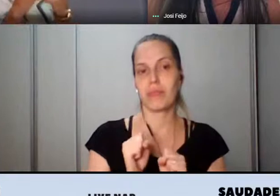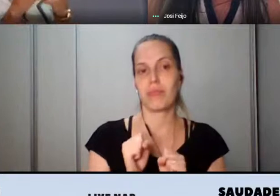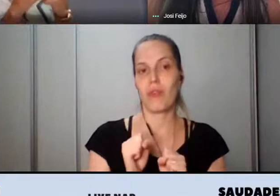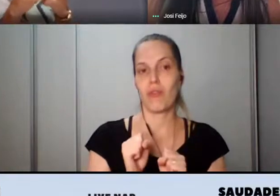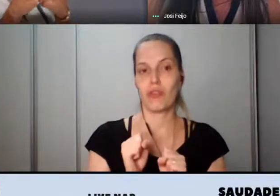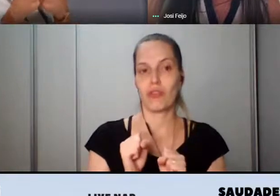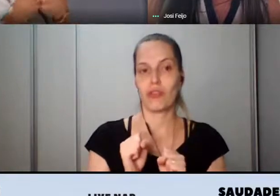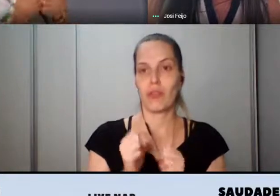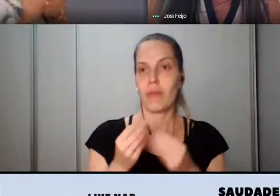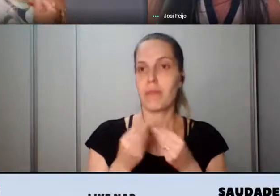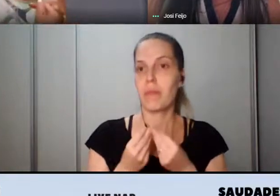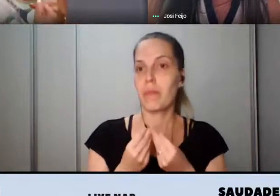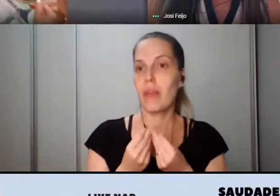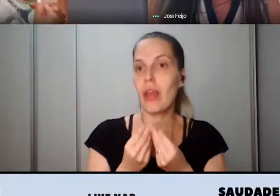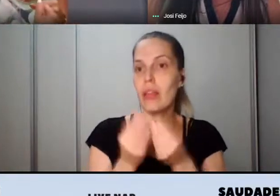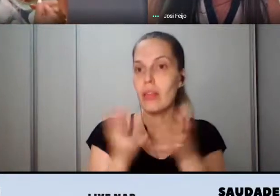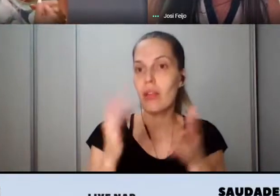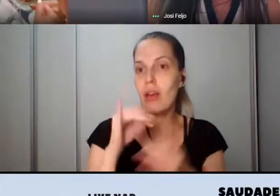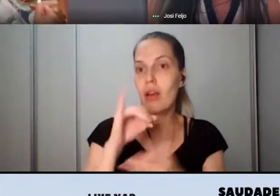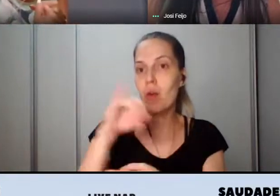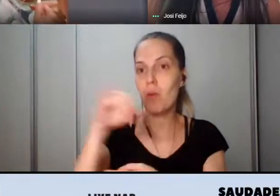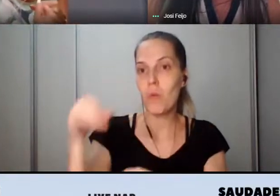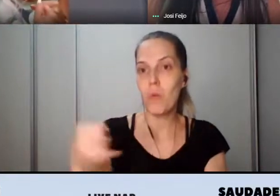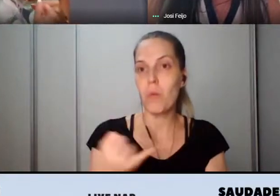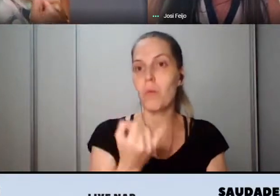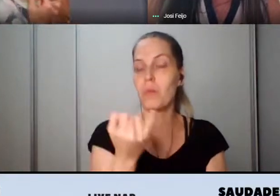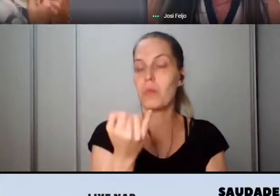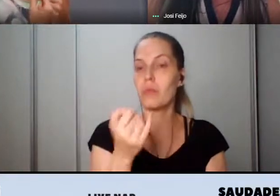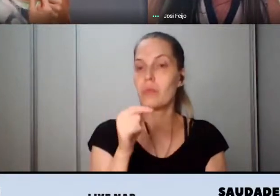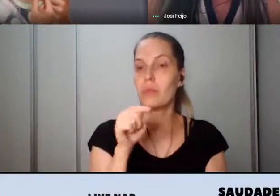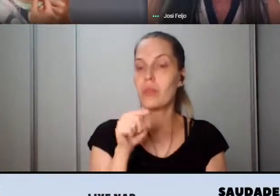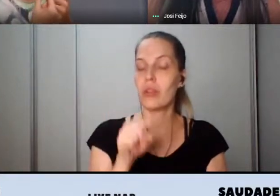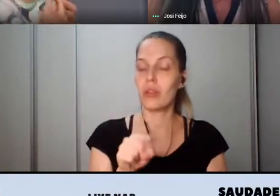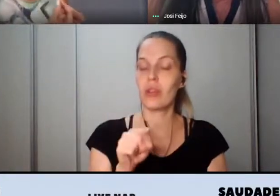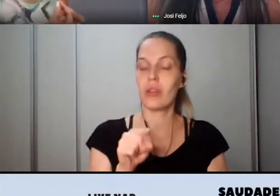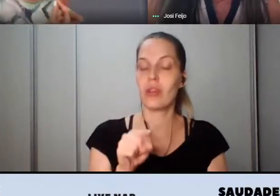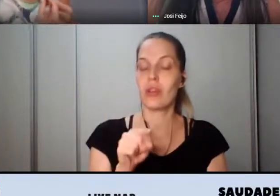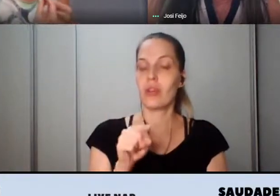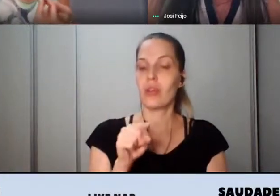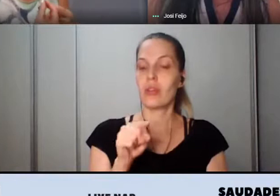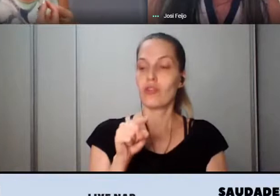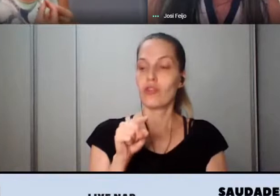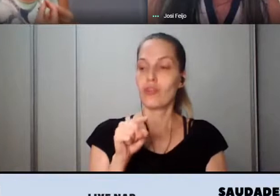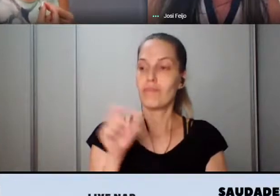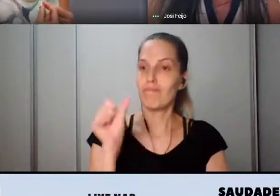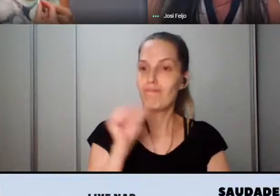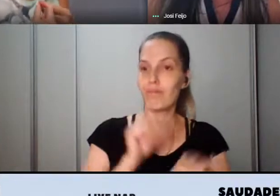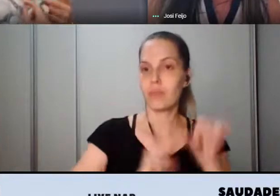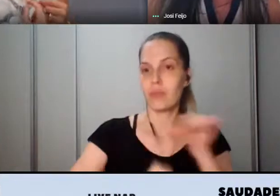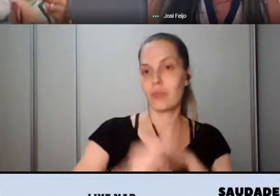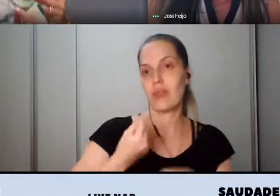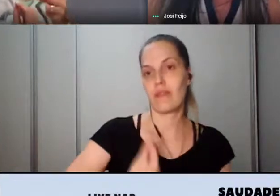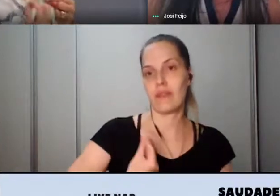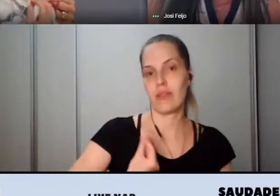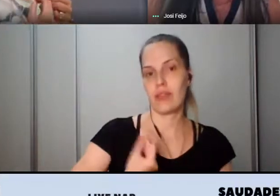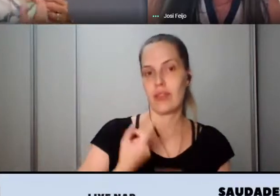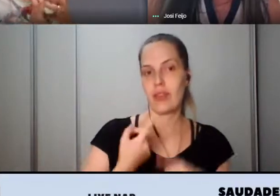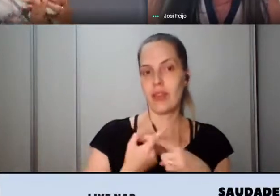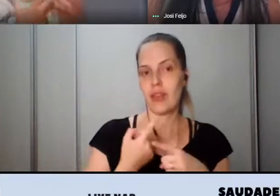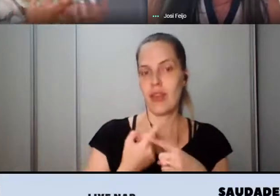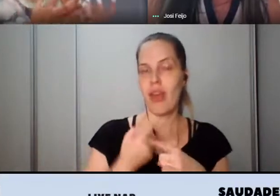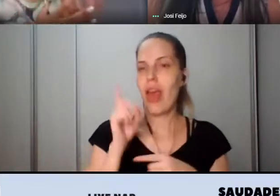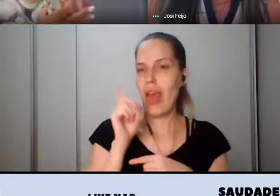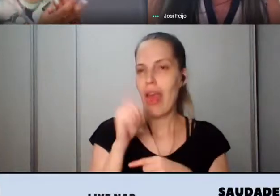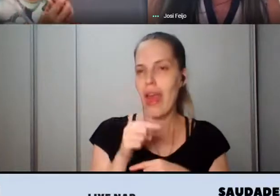oportunizar uma virada, né, de perspectiva, que apesar de sutil, que não passa por achar que tudo que está